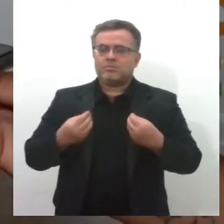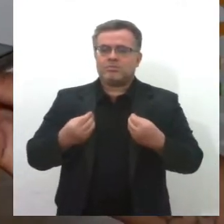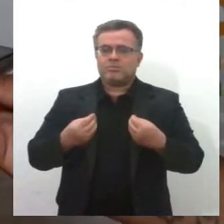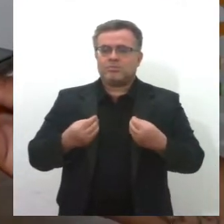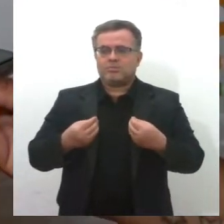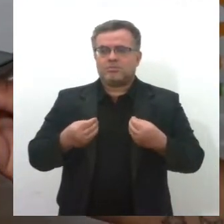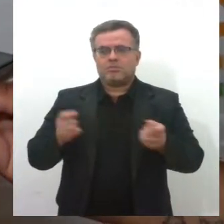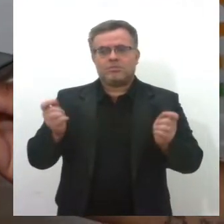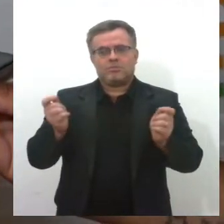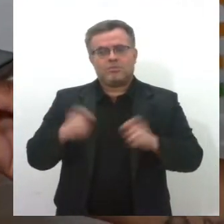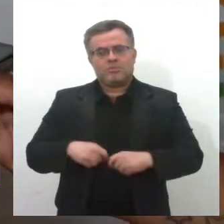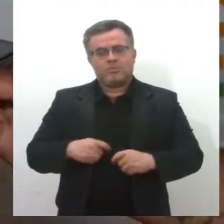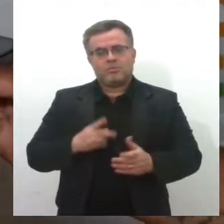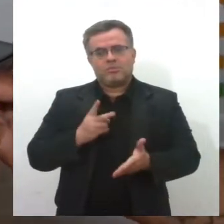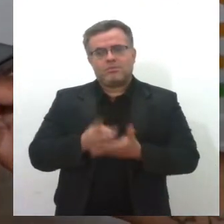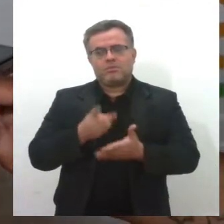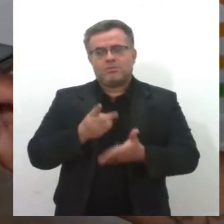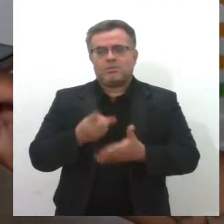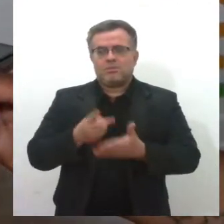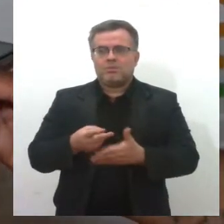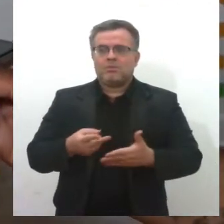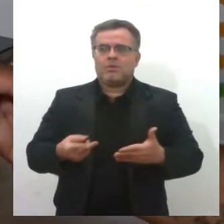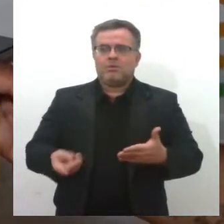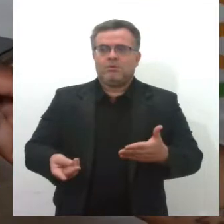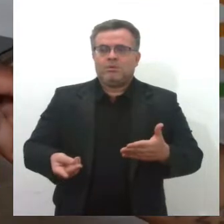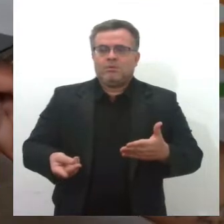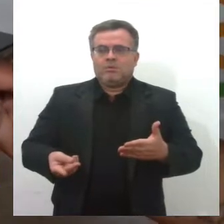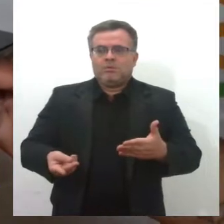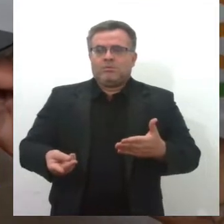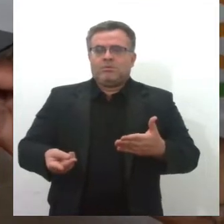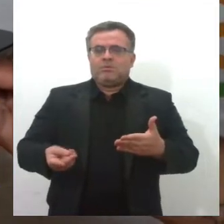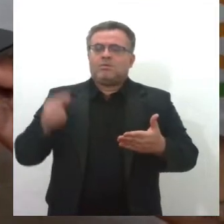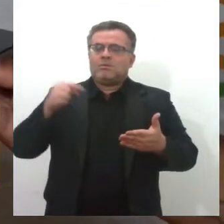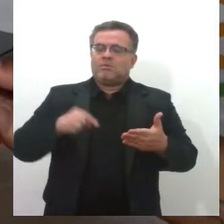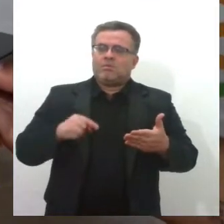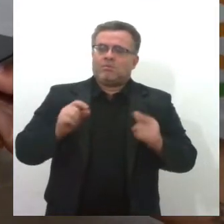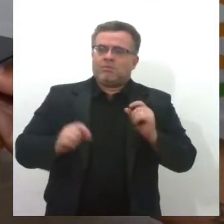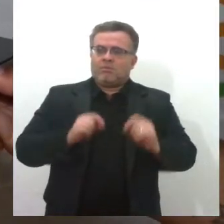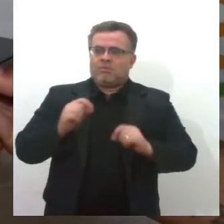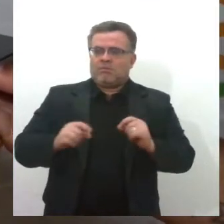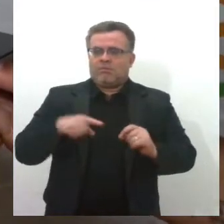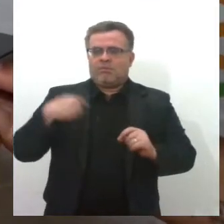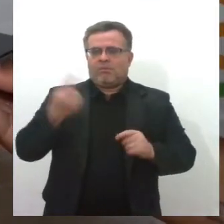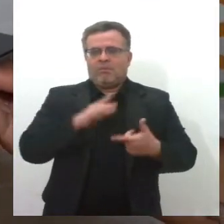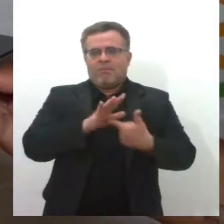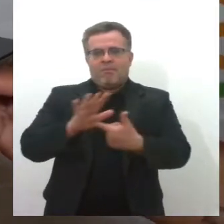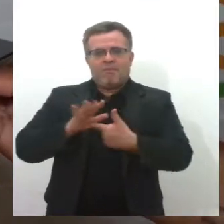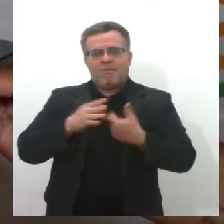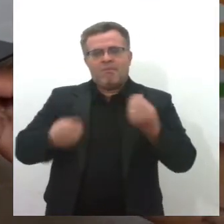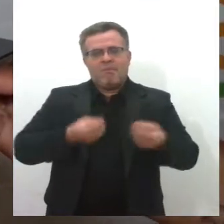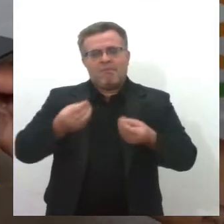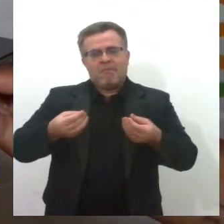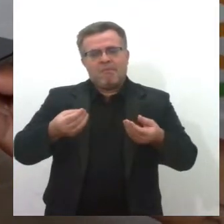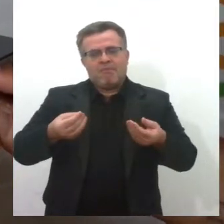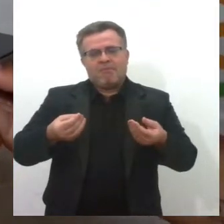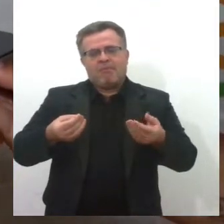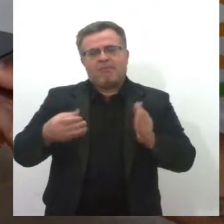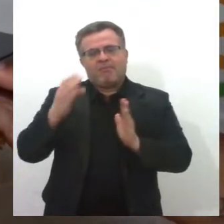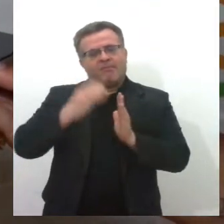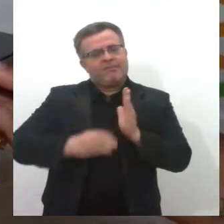da ambulatorial e hospitalar do todo o estado, mas também vamos estar trazendo o panorama